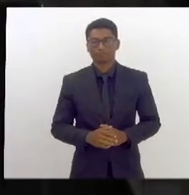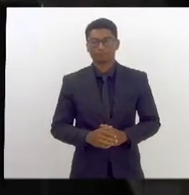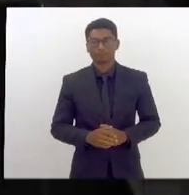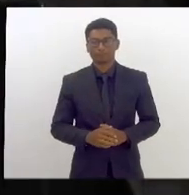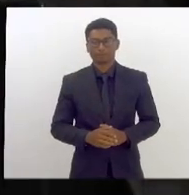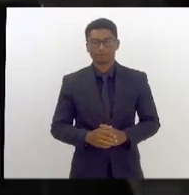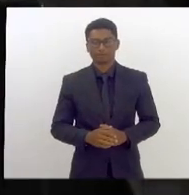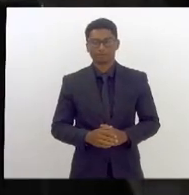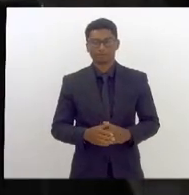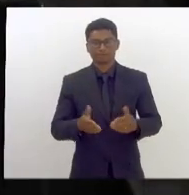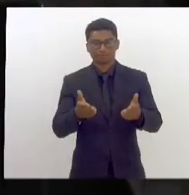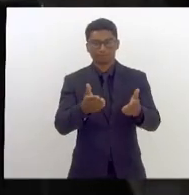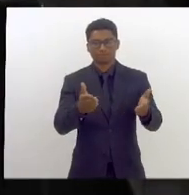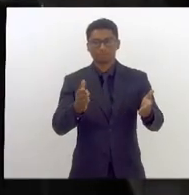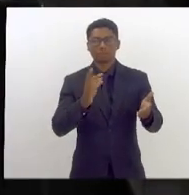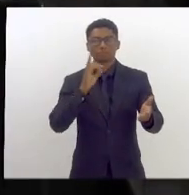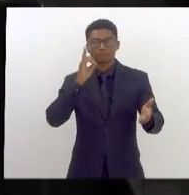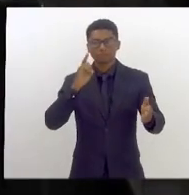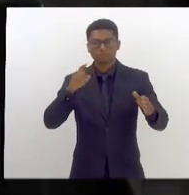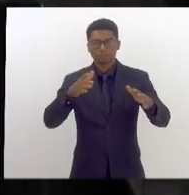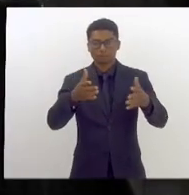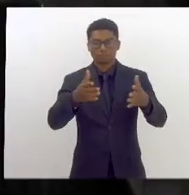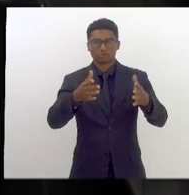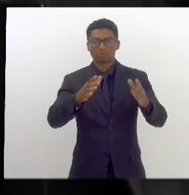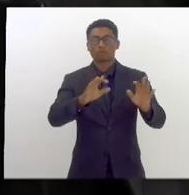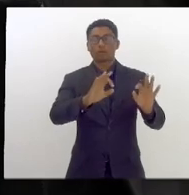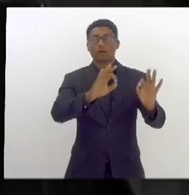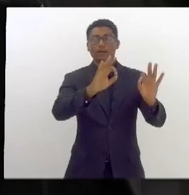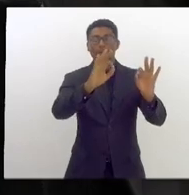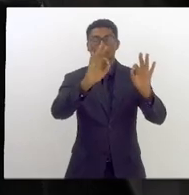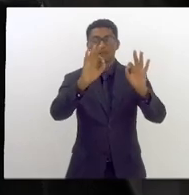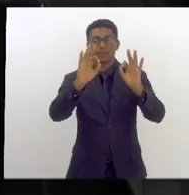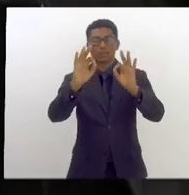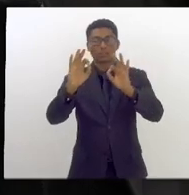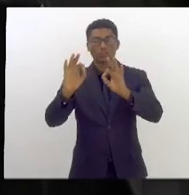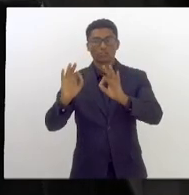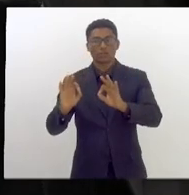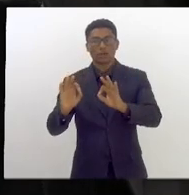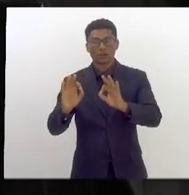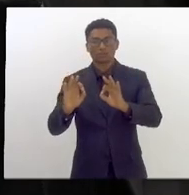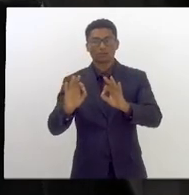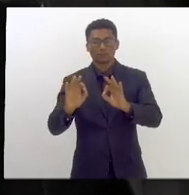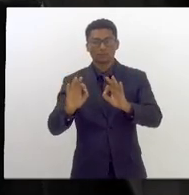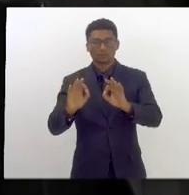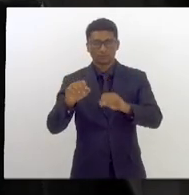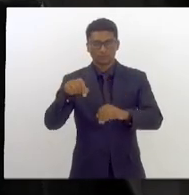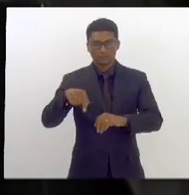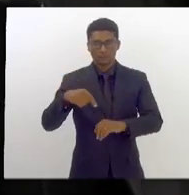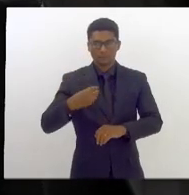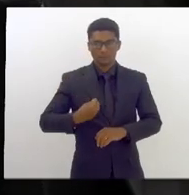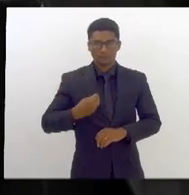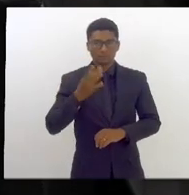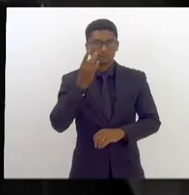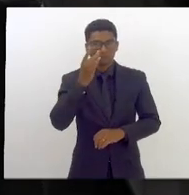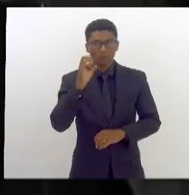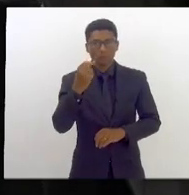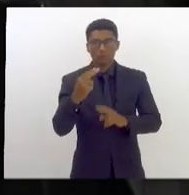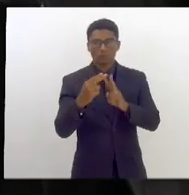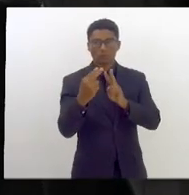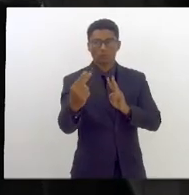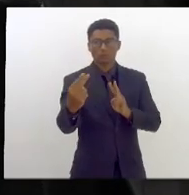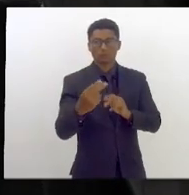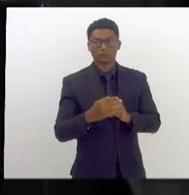senhoras e senhores deputados que nos assistem de forma presencial remota senhor